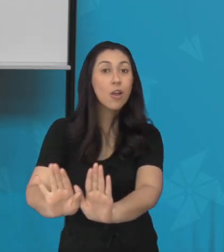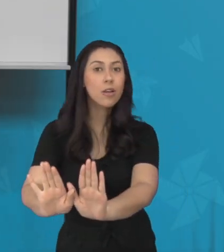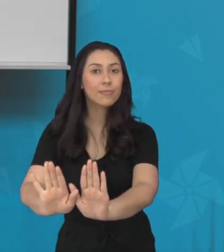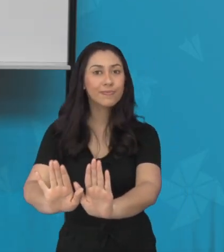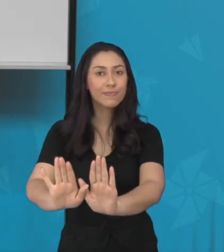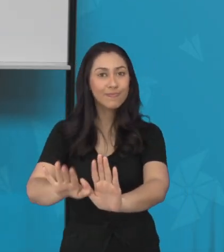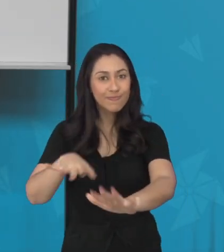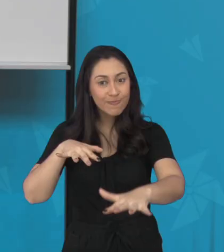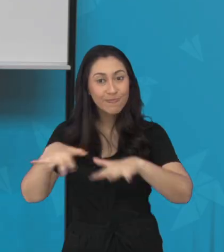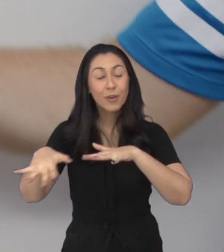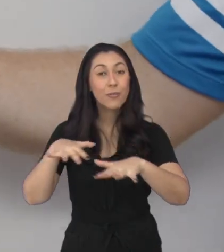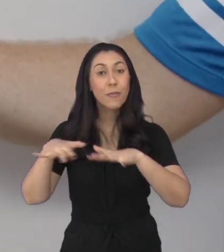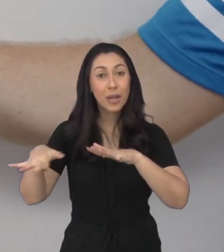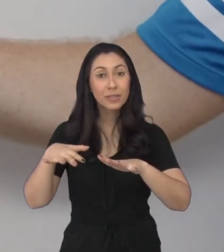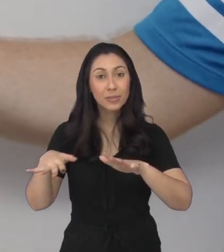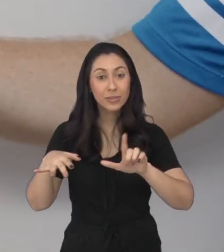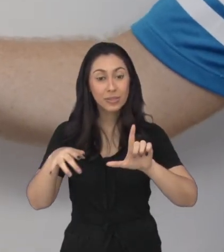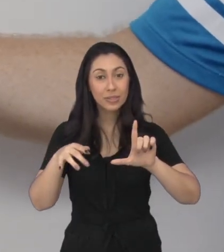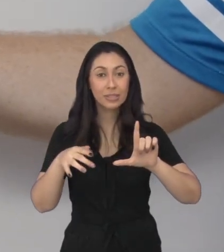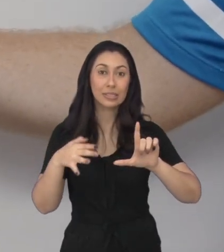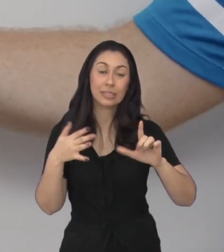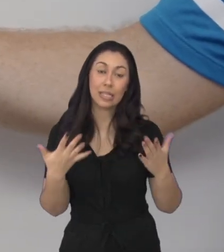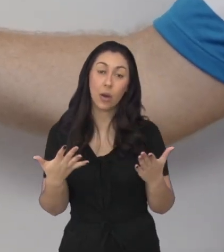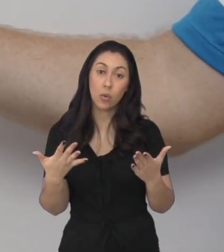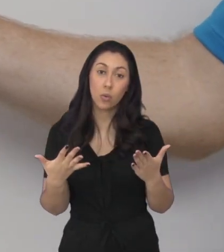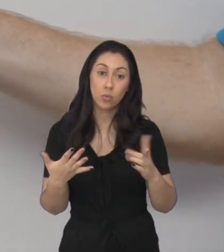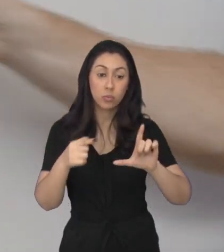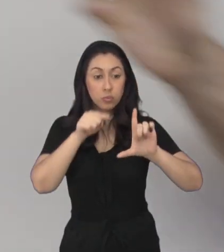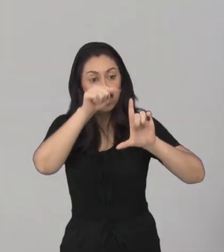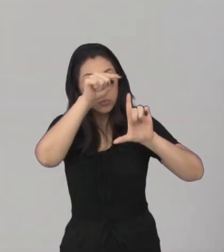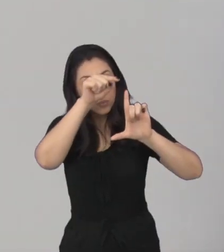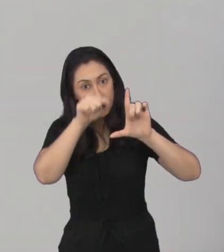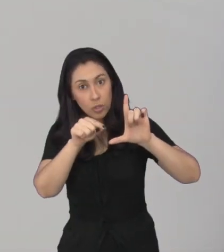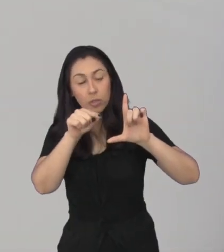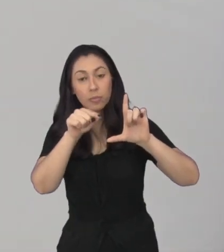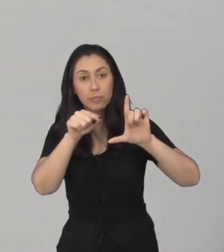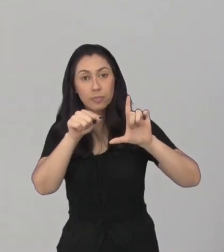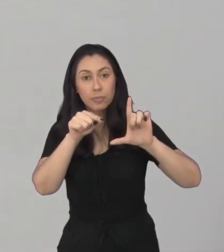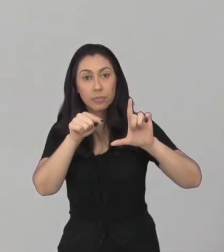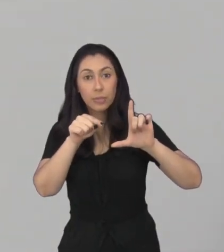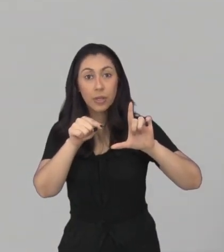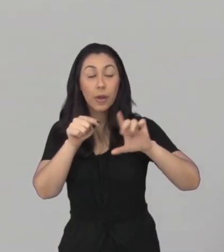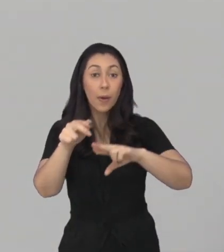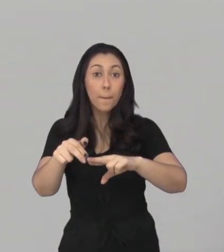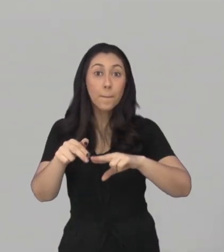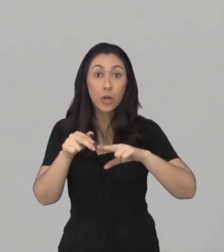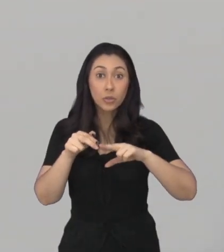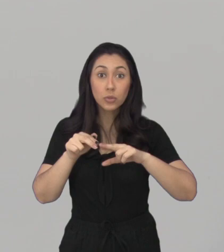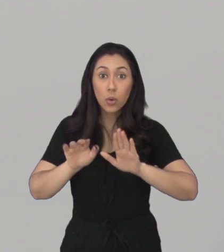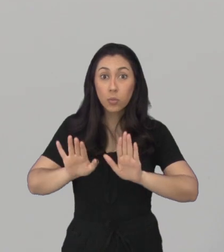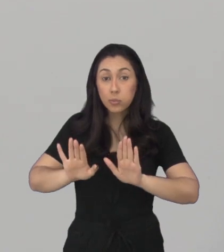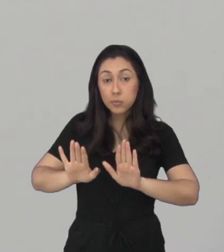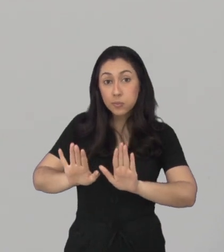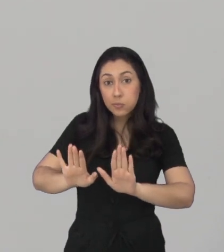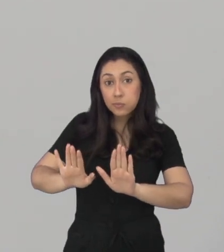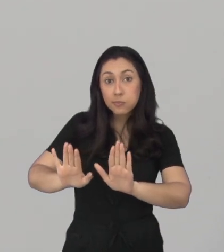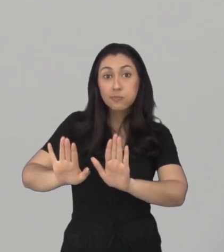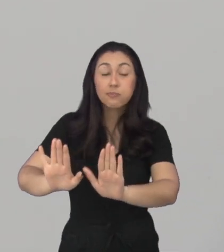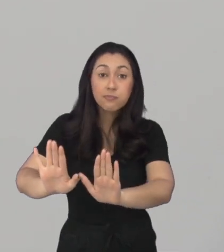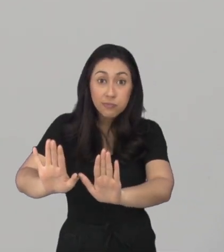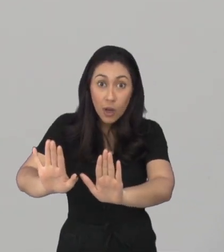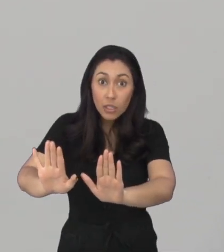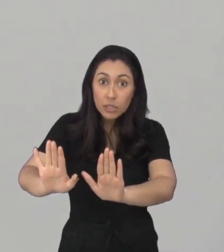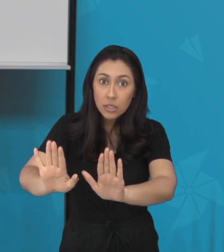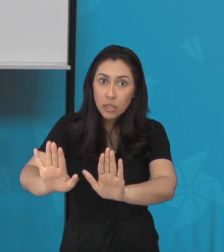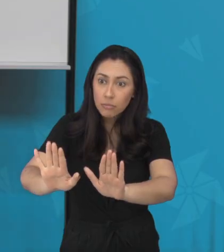atrito estático, eu tenho uma queda brusca e a partir desse momento, a força para manter o movimento é uma força